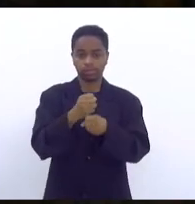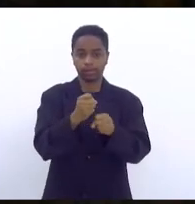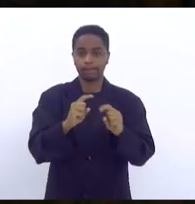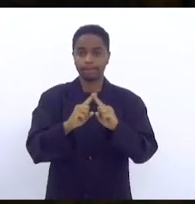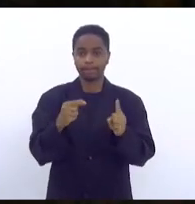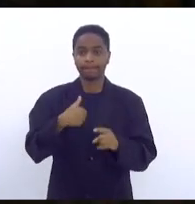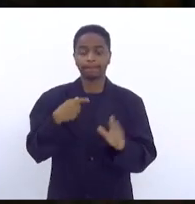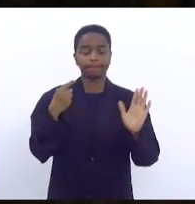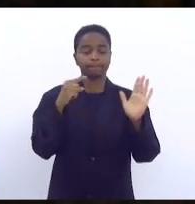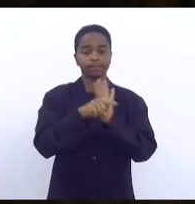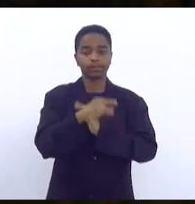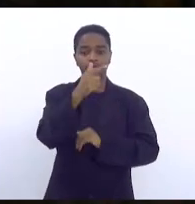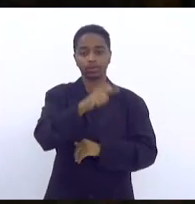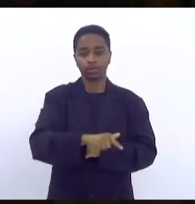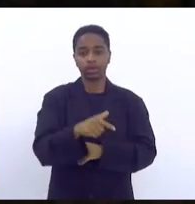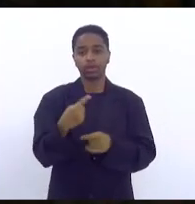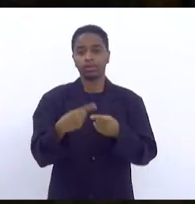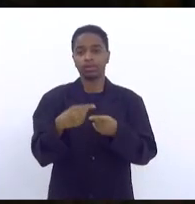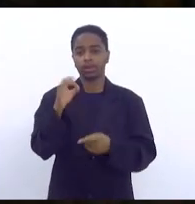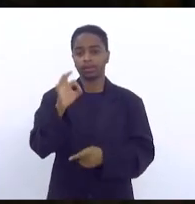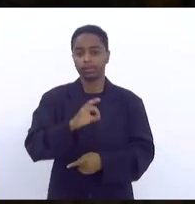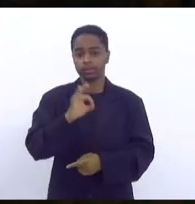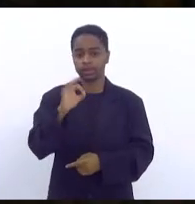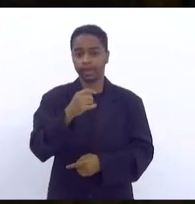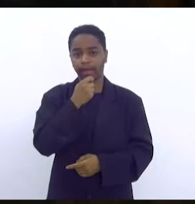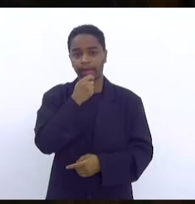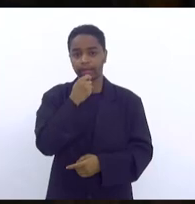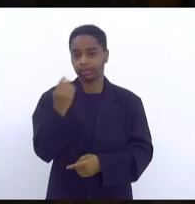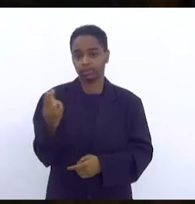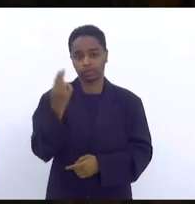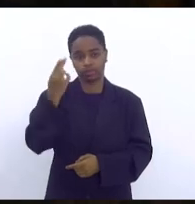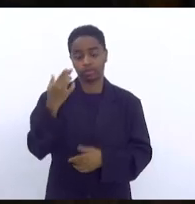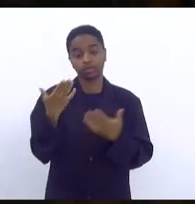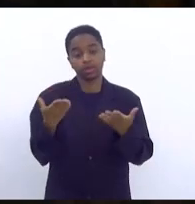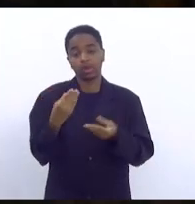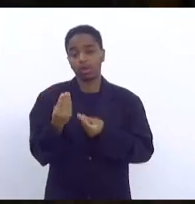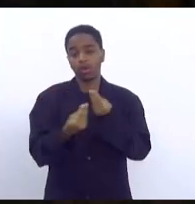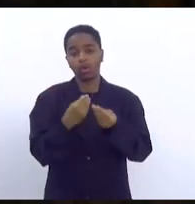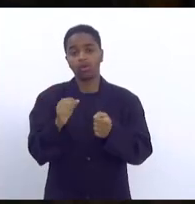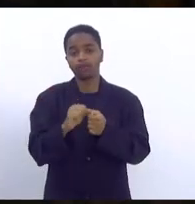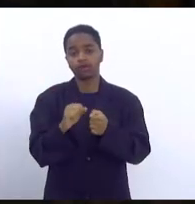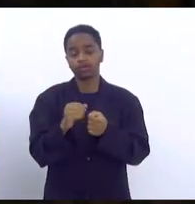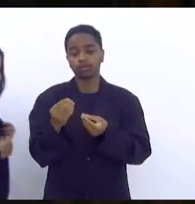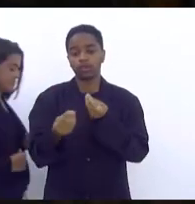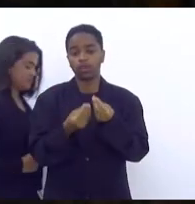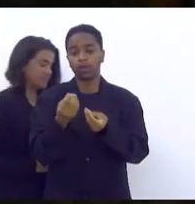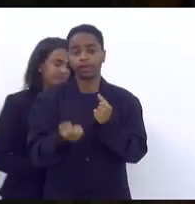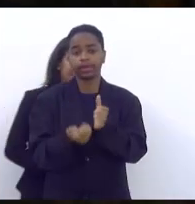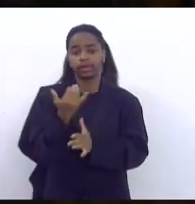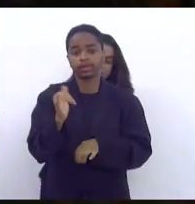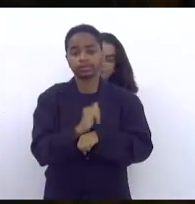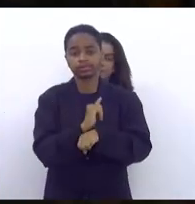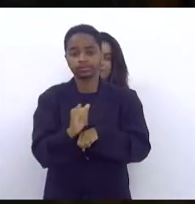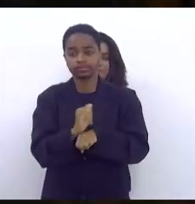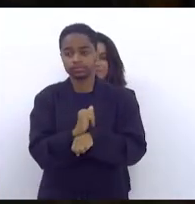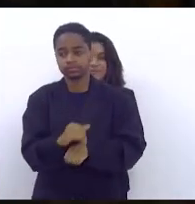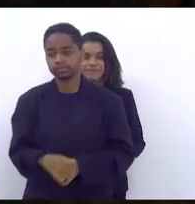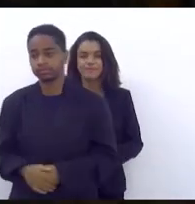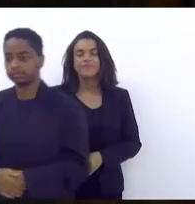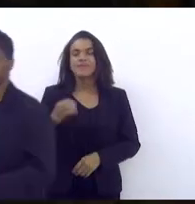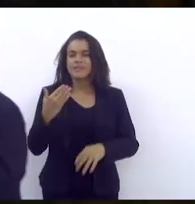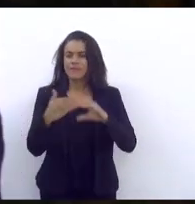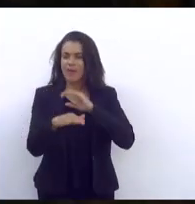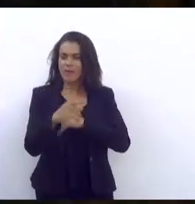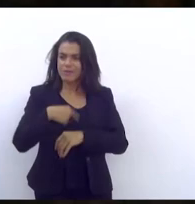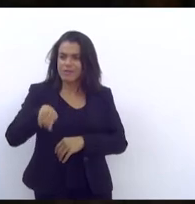rebato pra empresa que esse percentual ainda é insuficiente Então como que a gente pode criar um um mecanismo se a comissão enviar Vocês